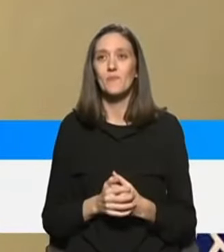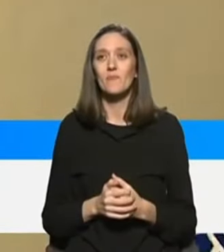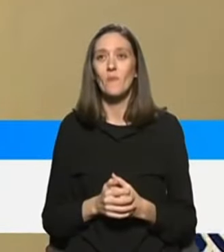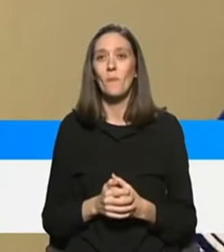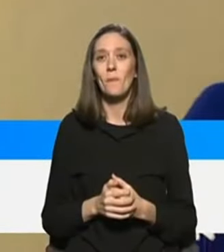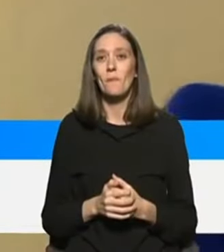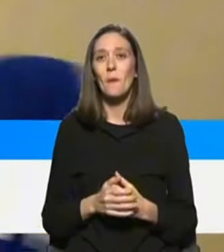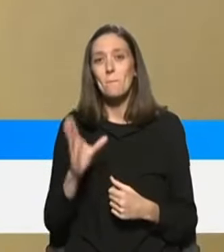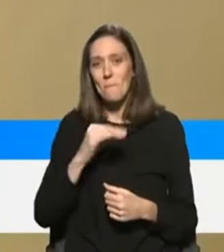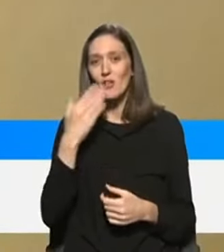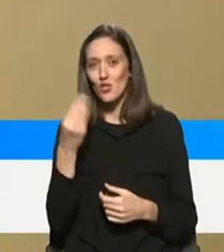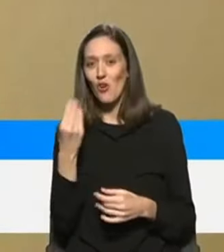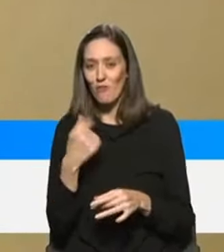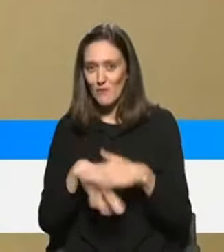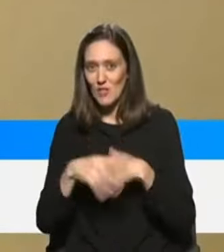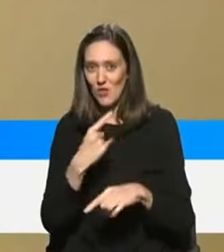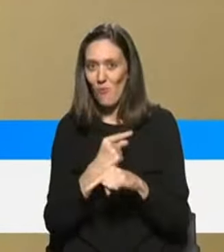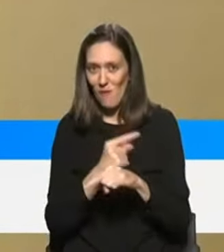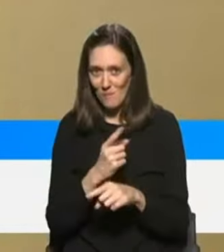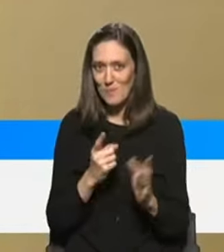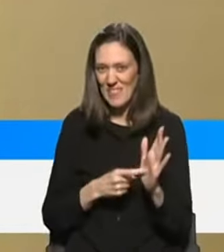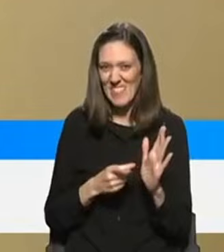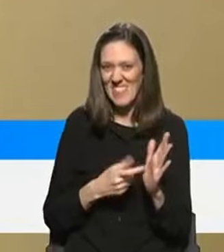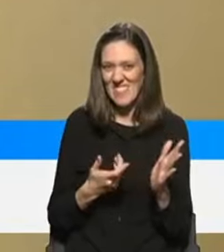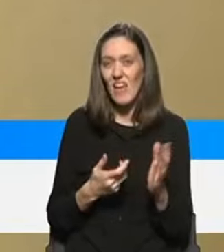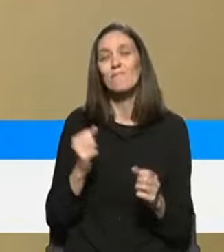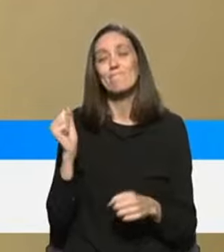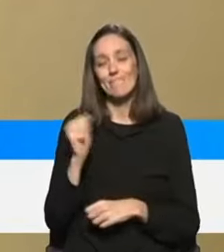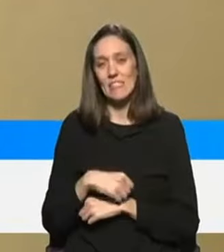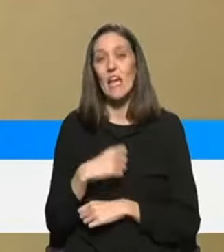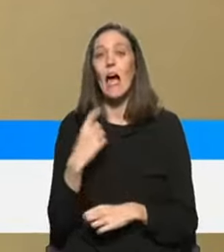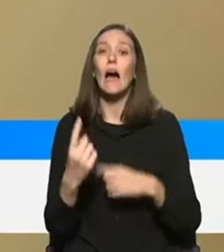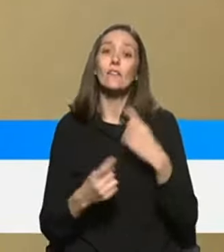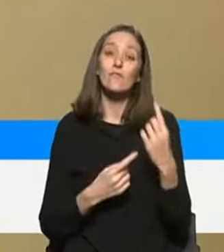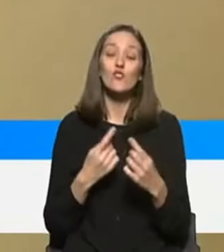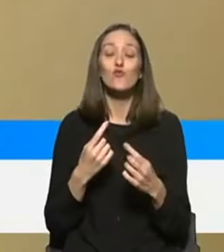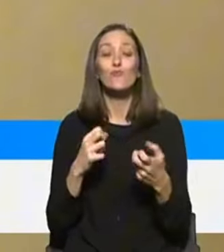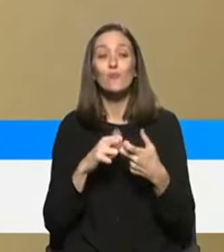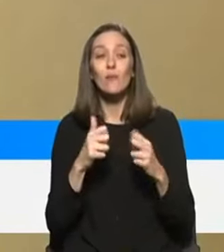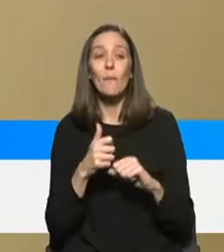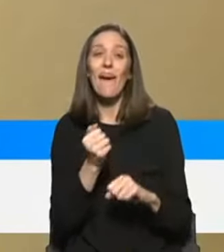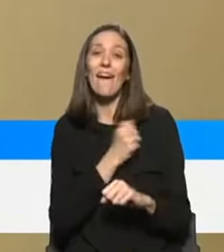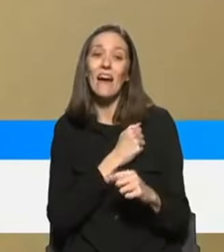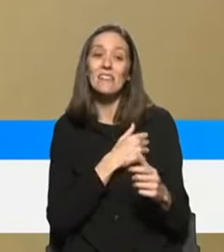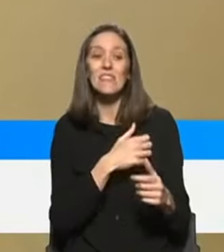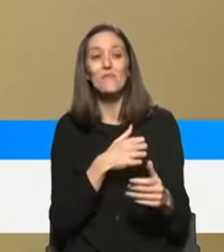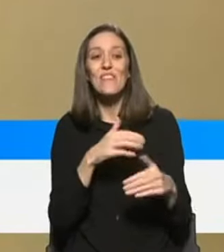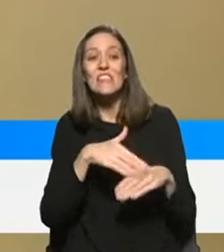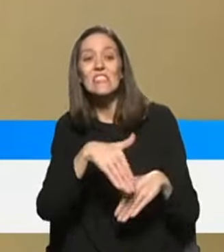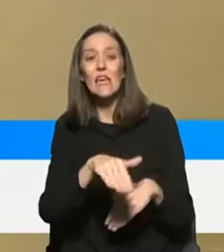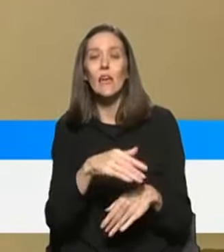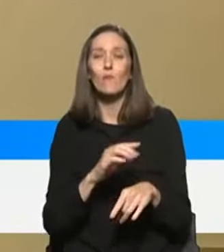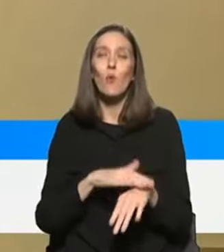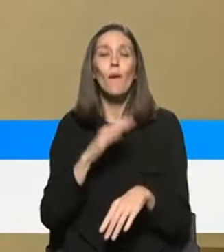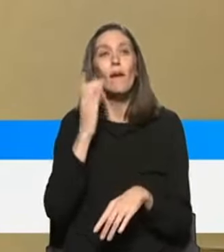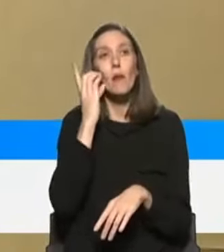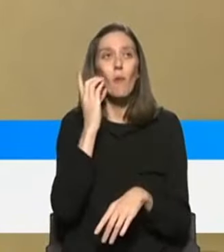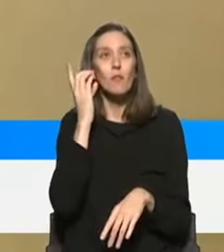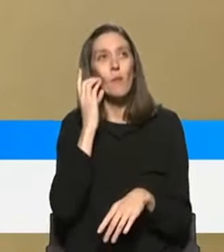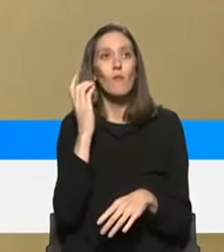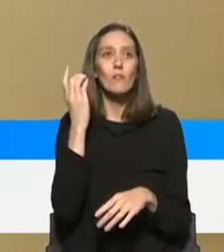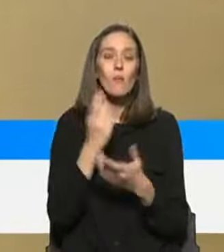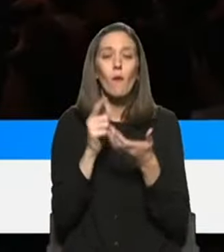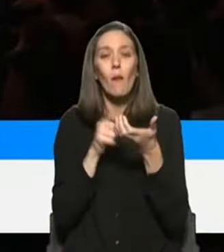preciso que mais fizessem a mesma coisa? Era, mas o problema é às vezes trazê-los de casa. O telemóvel, e eles não saem